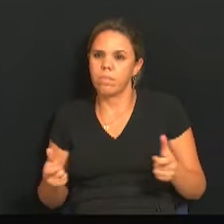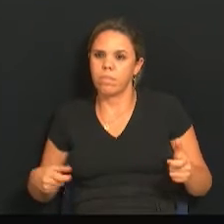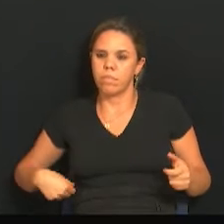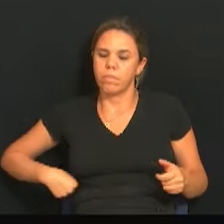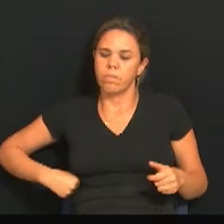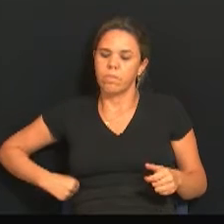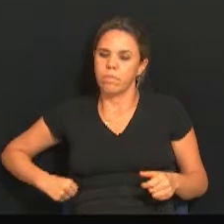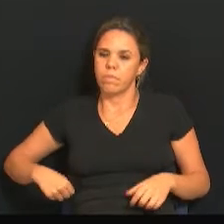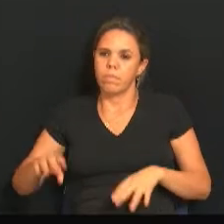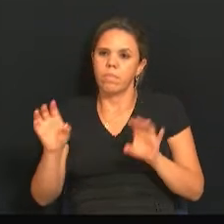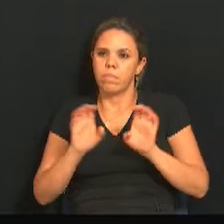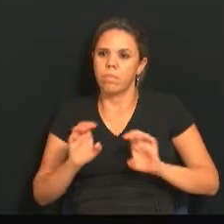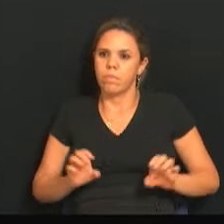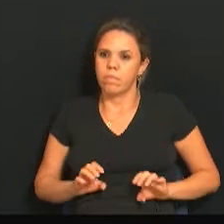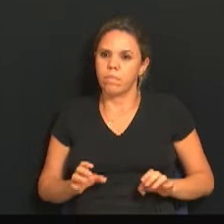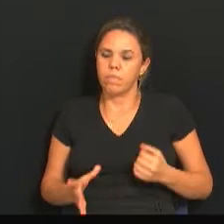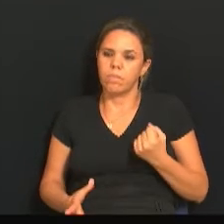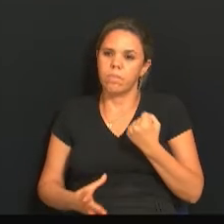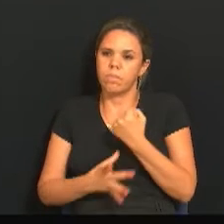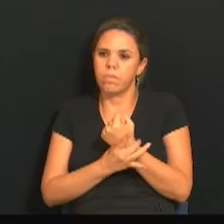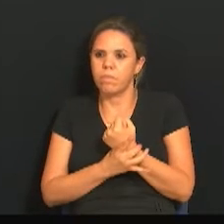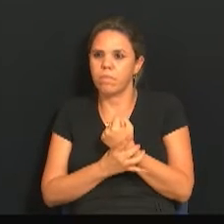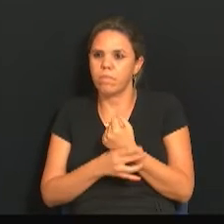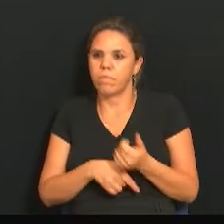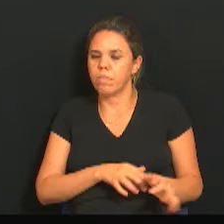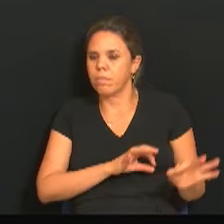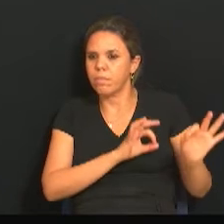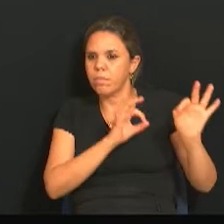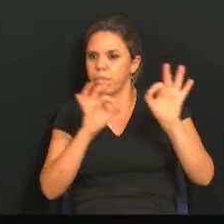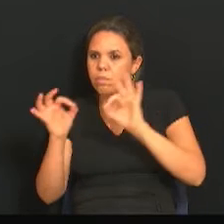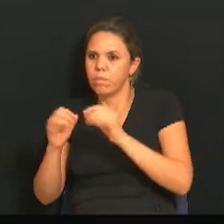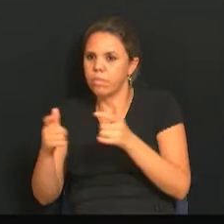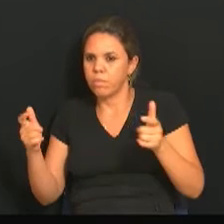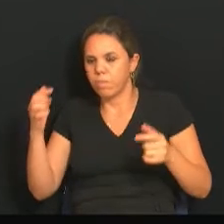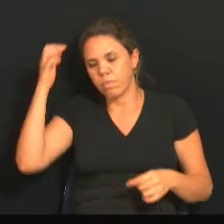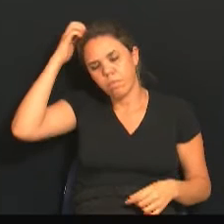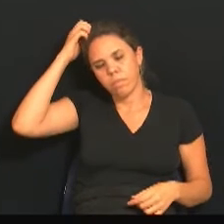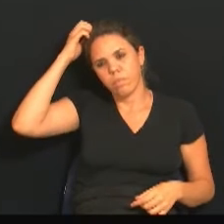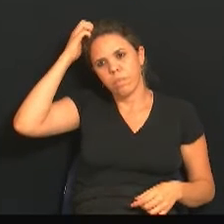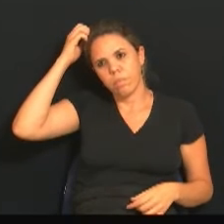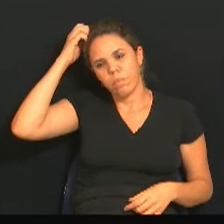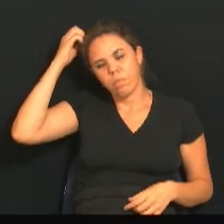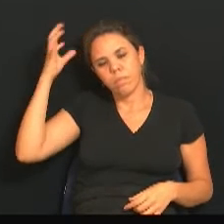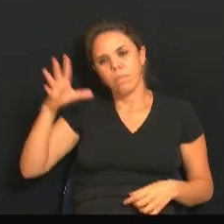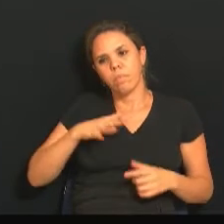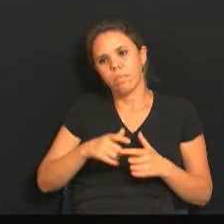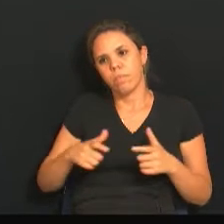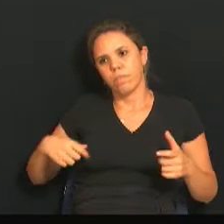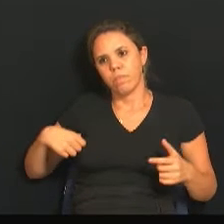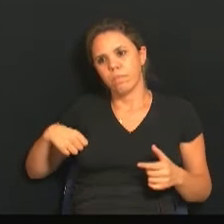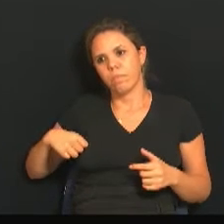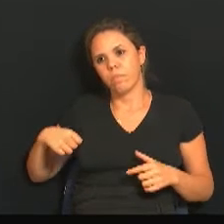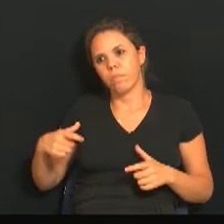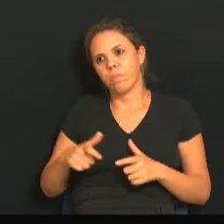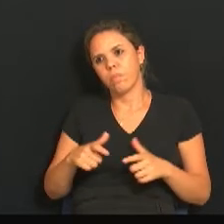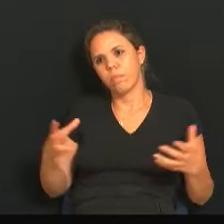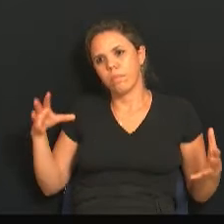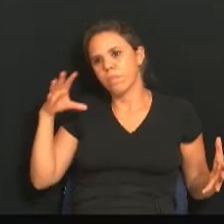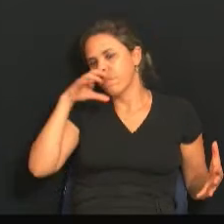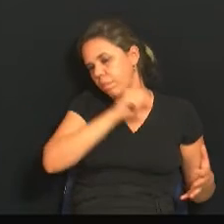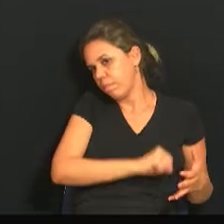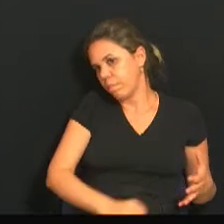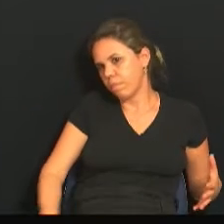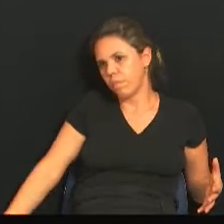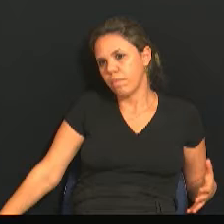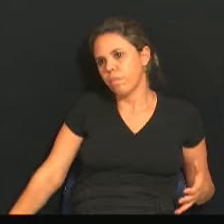estrutura de segurança pública acompanhou esse crescimento de uma cidade que cresceu rapidamente ao